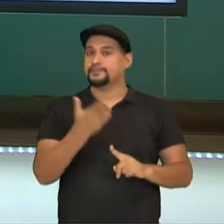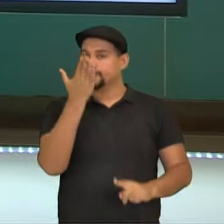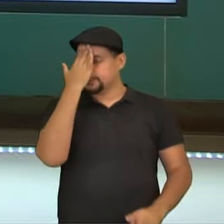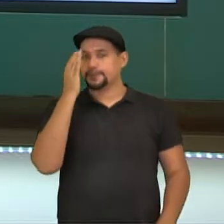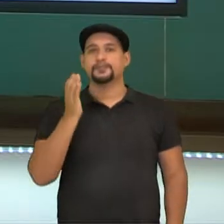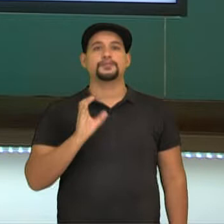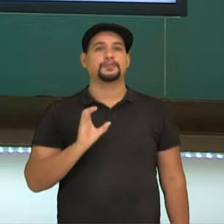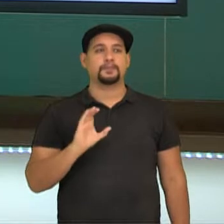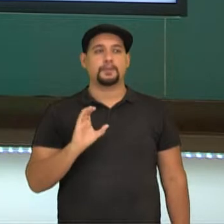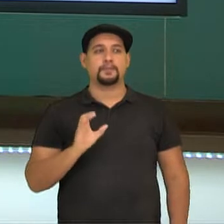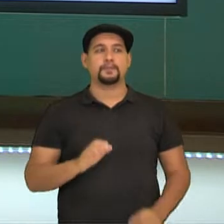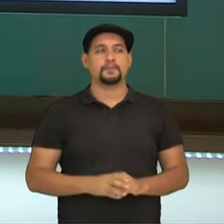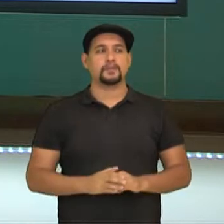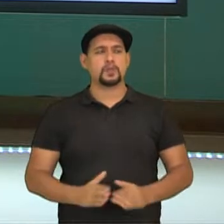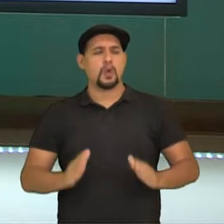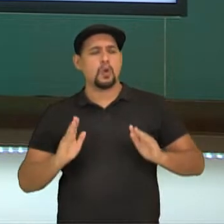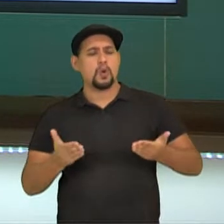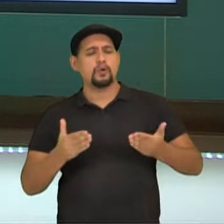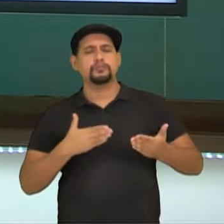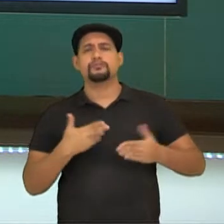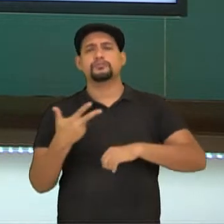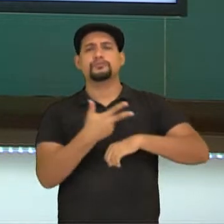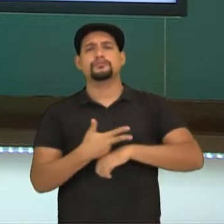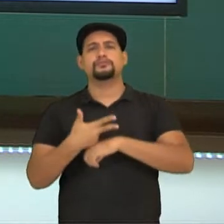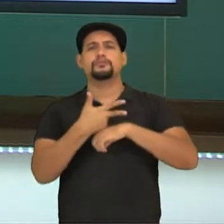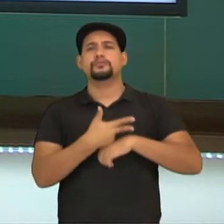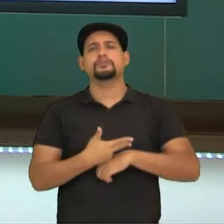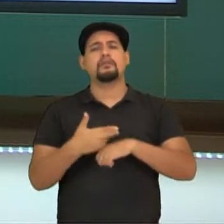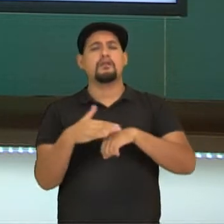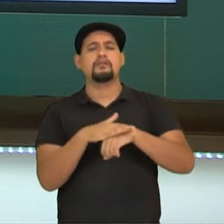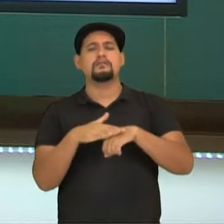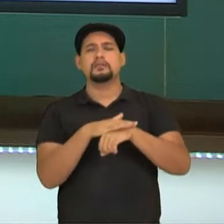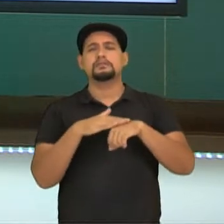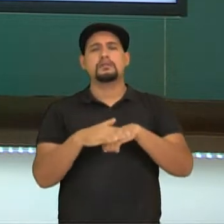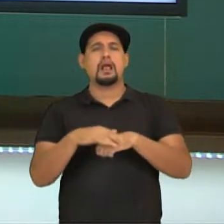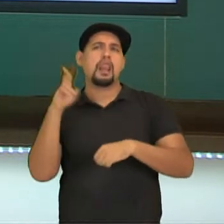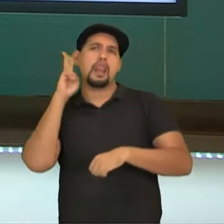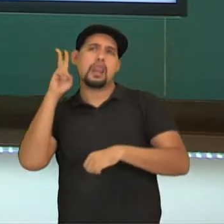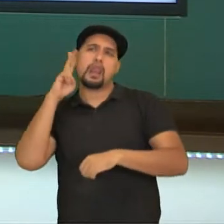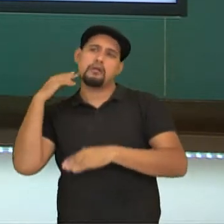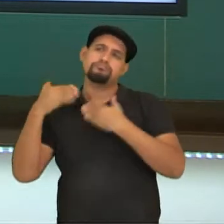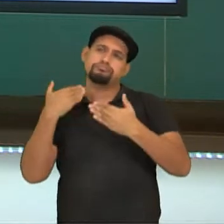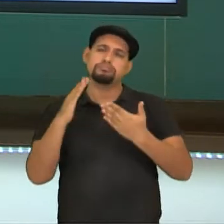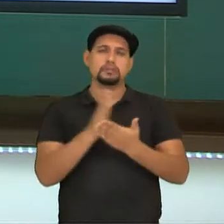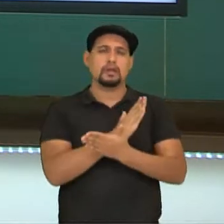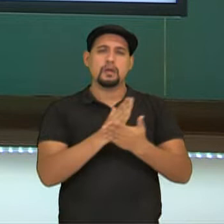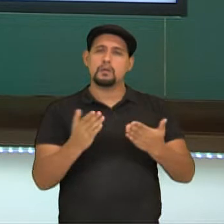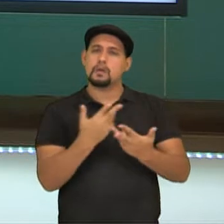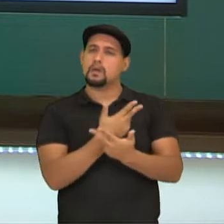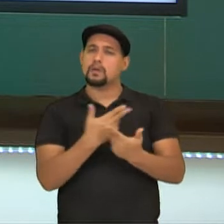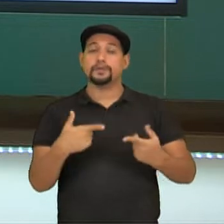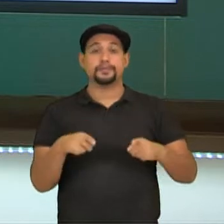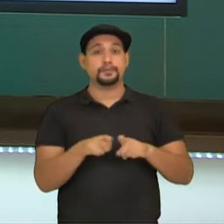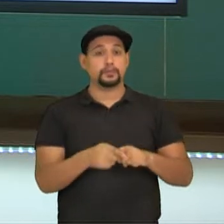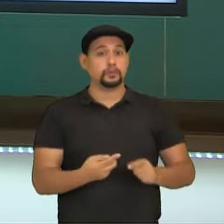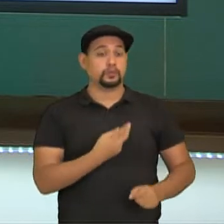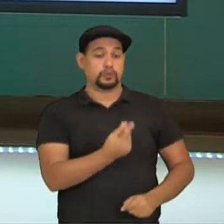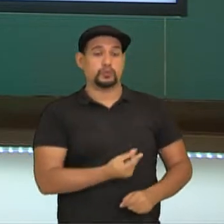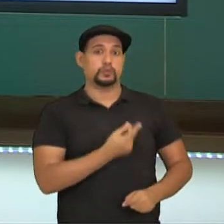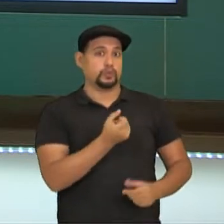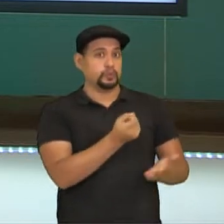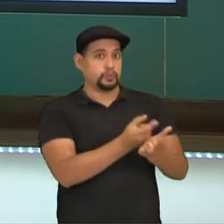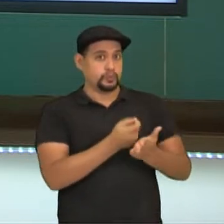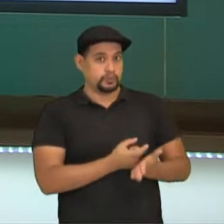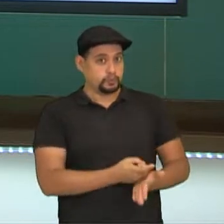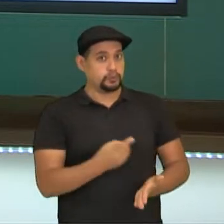hoje, especificamente, nesse vídeo, a gente vai conversar sobre, relembrando algumas características do orçamento individual que a gente falou